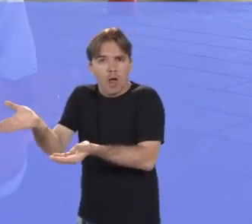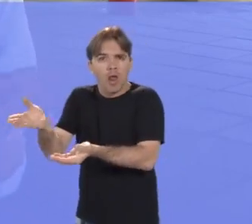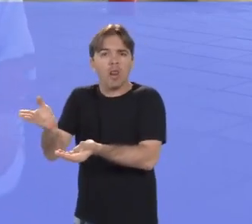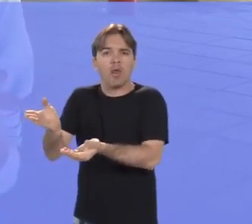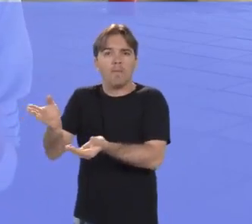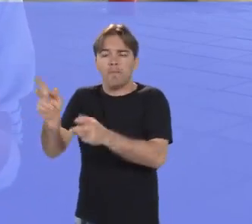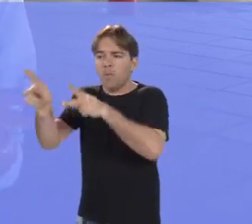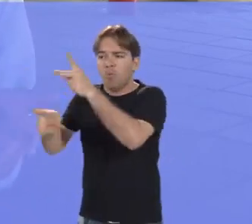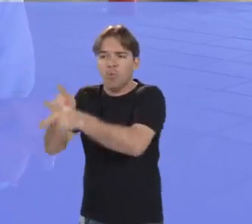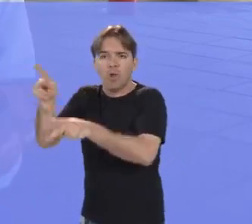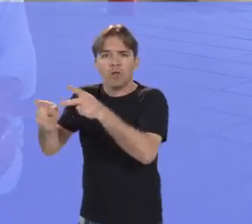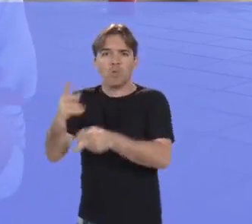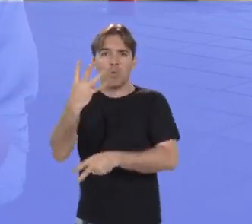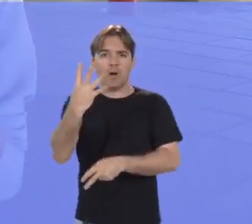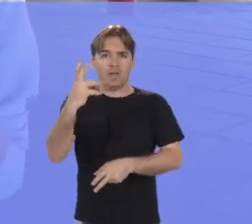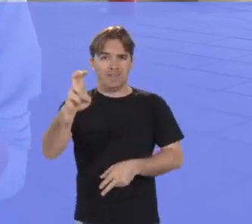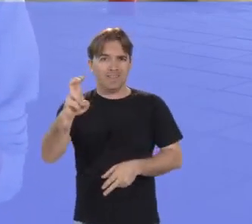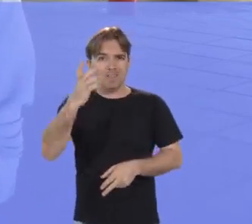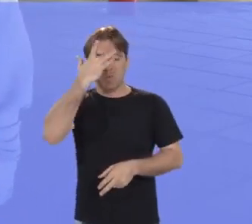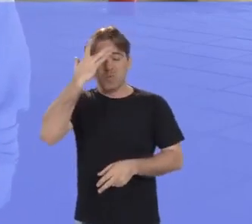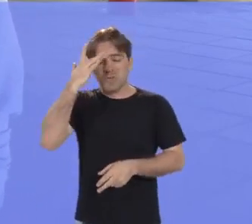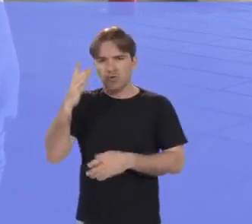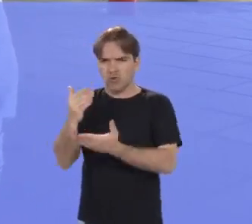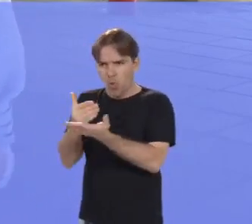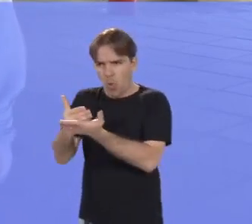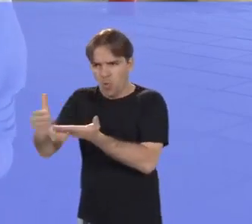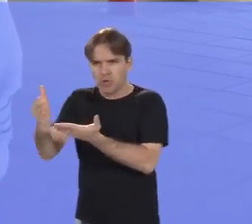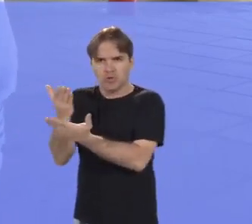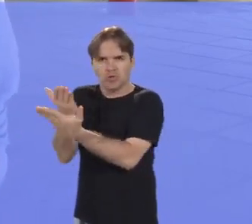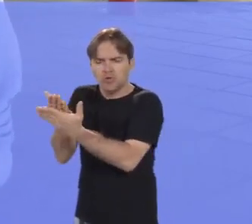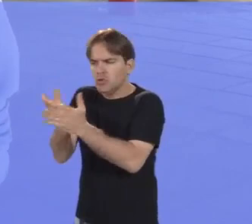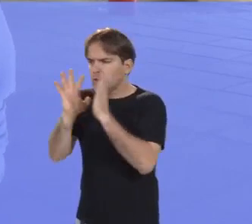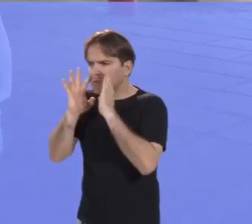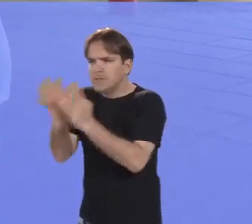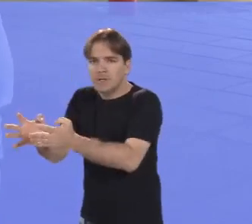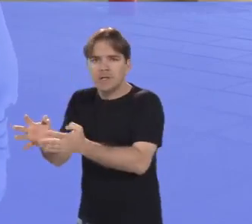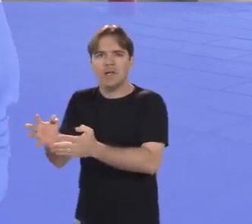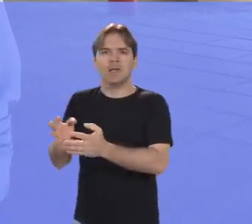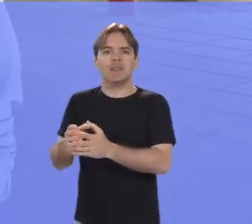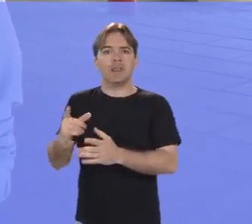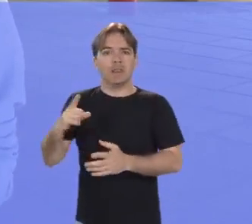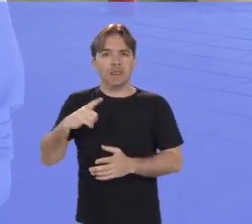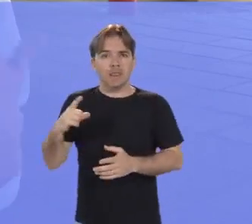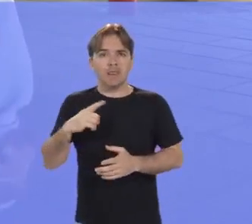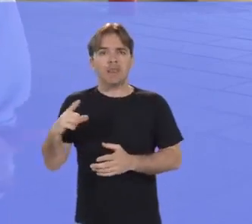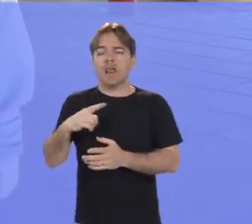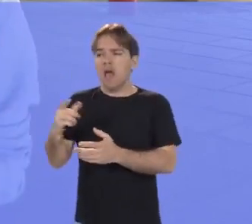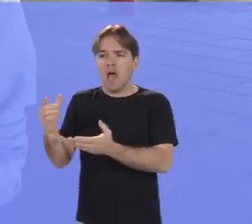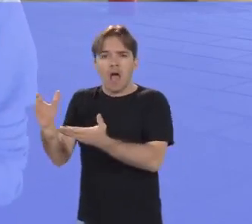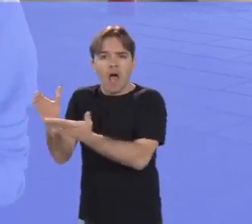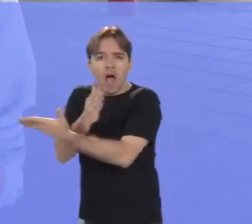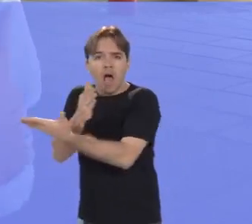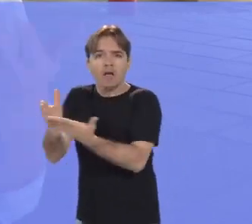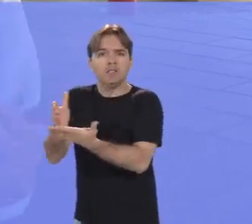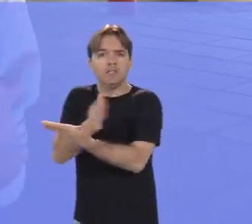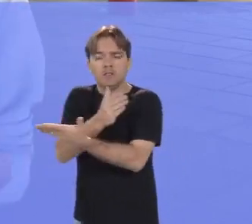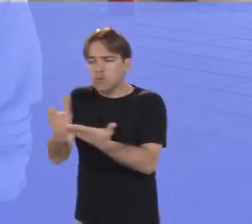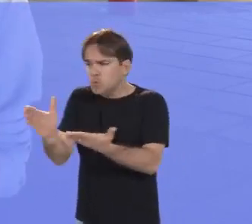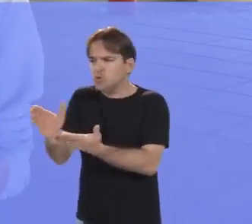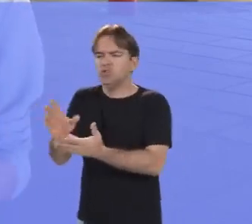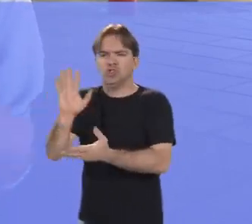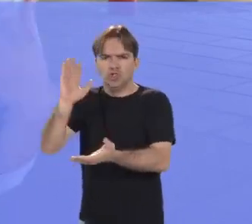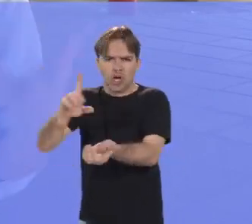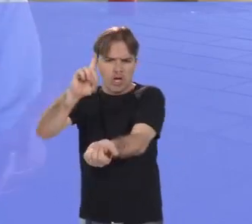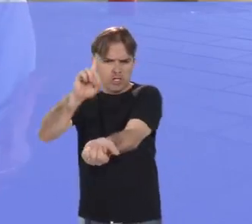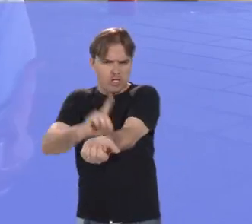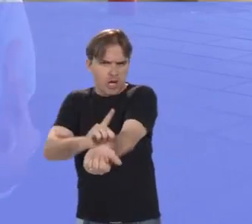população, dos 45 participantes iniciais dessa pesquisa, 15 deles apresentaram diabetes e 29 apresentaram